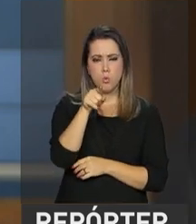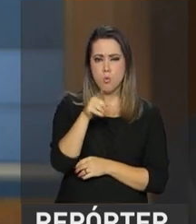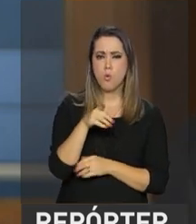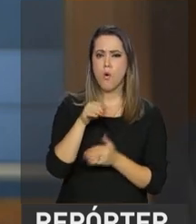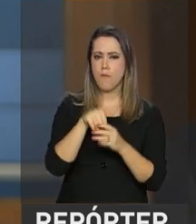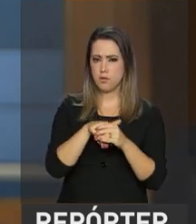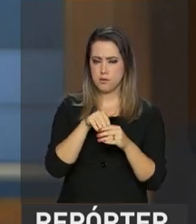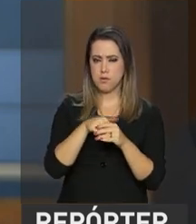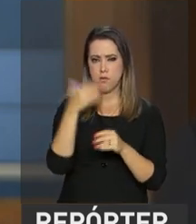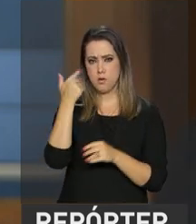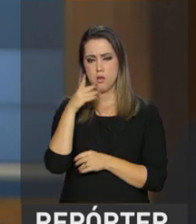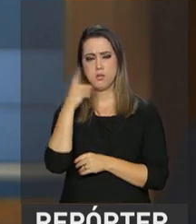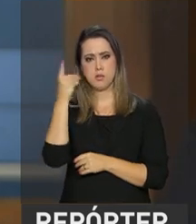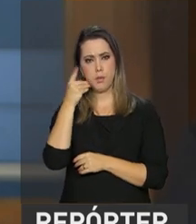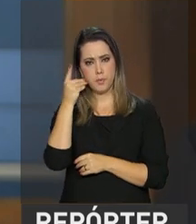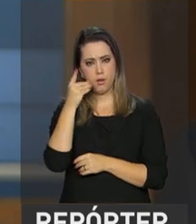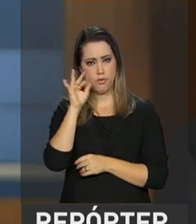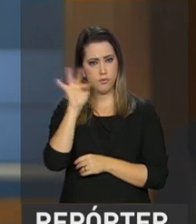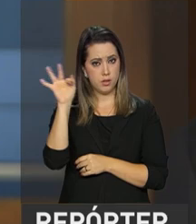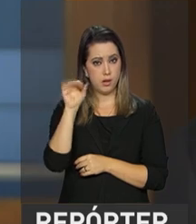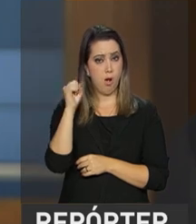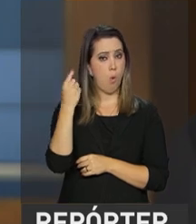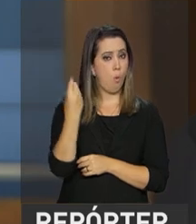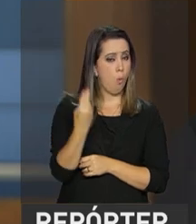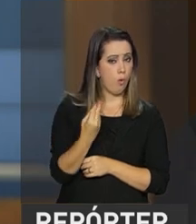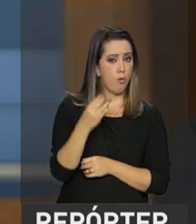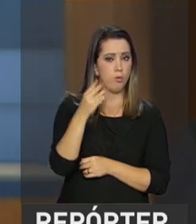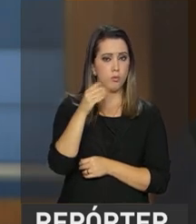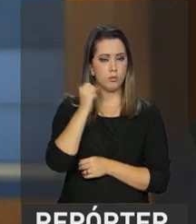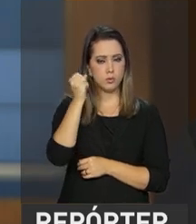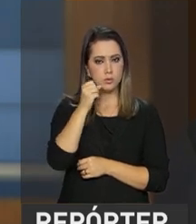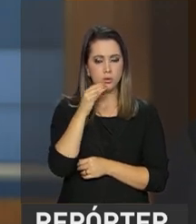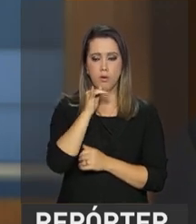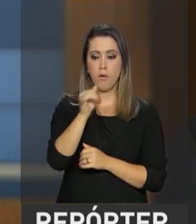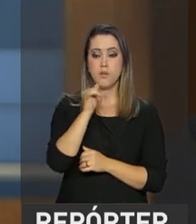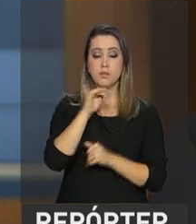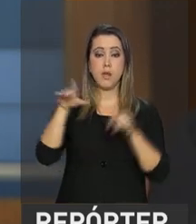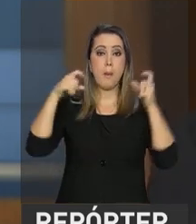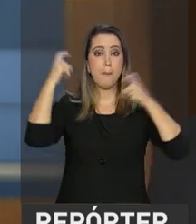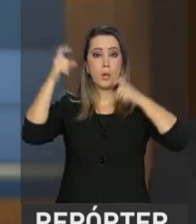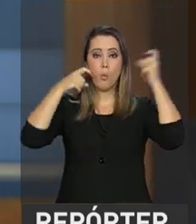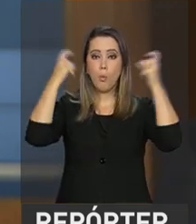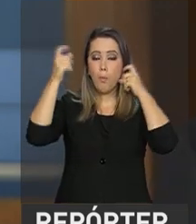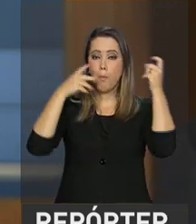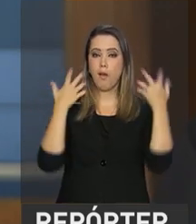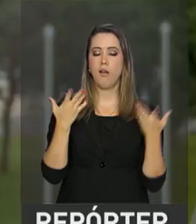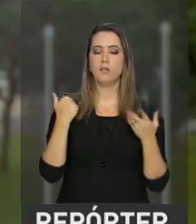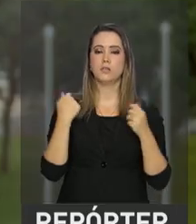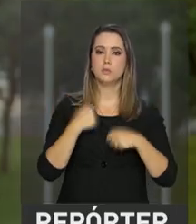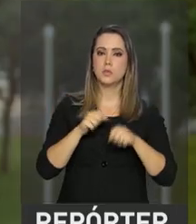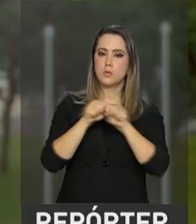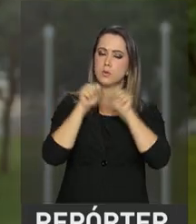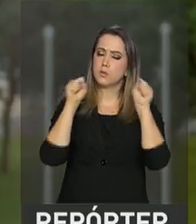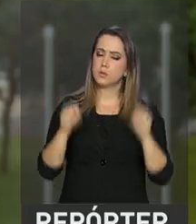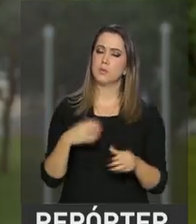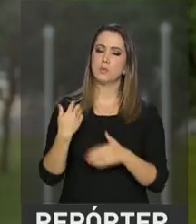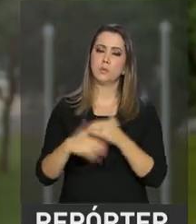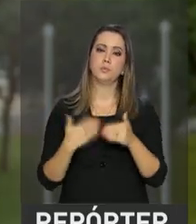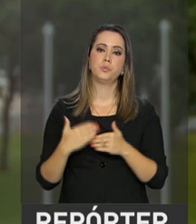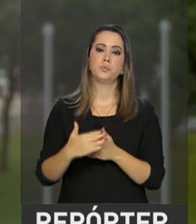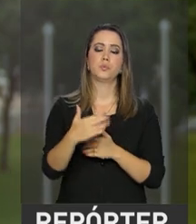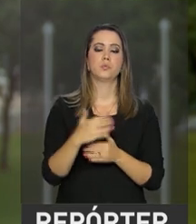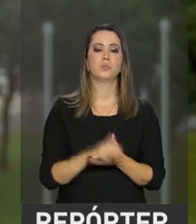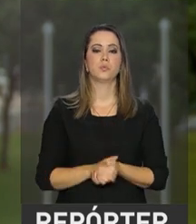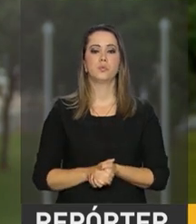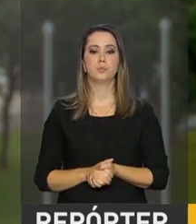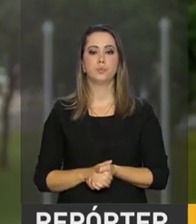falando com o seu senador, mostrando a preocupação. Nós temos que garantir a continuidade do nosso sistema. A reforma da Previdência não